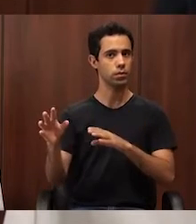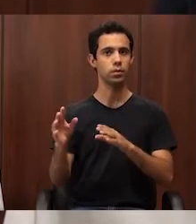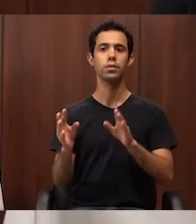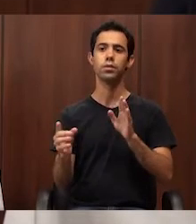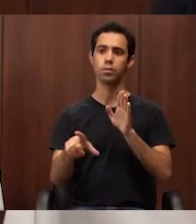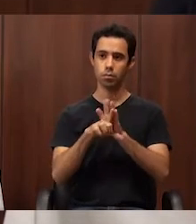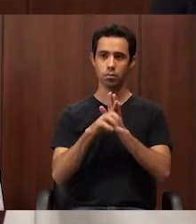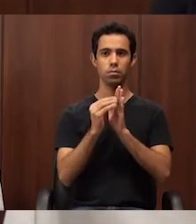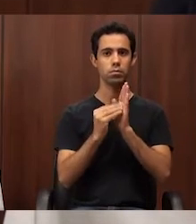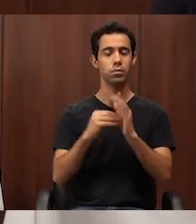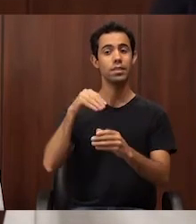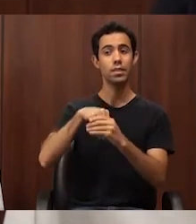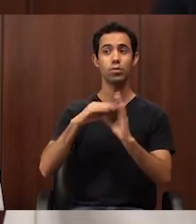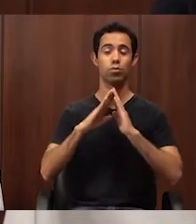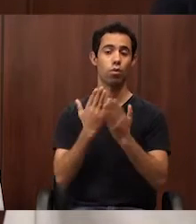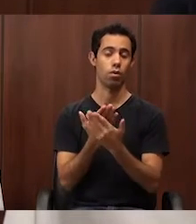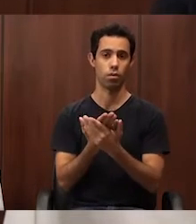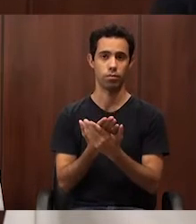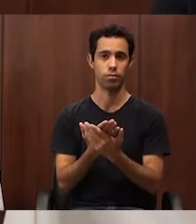participativa dentro da escola.